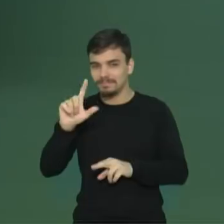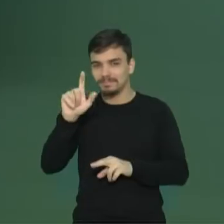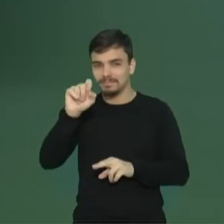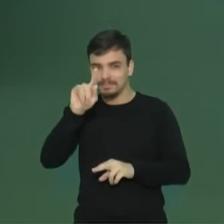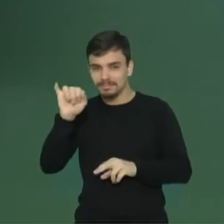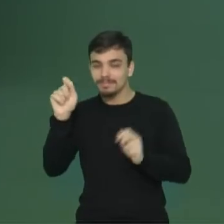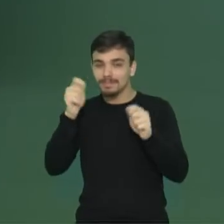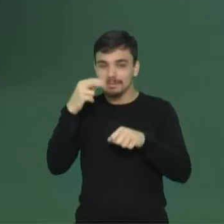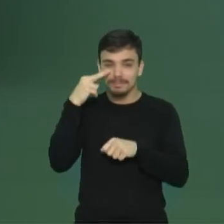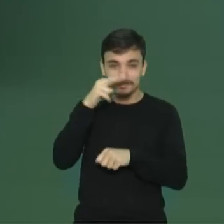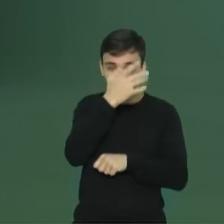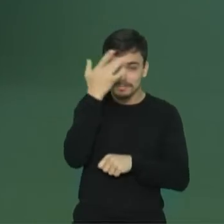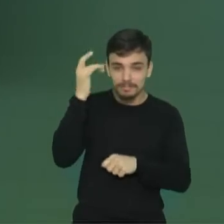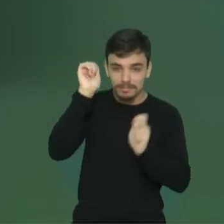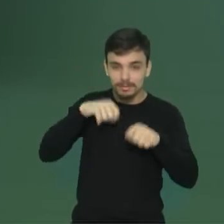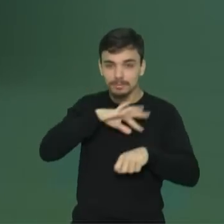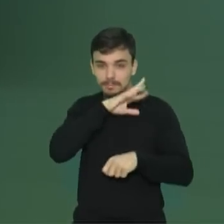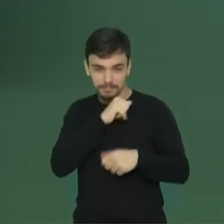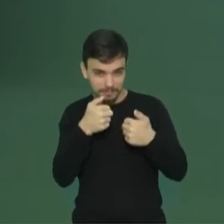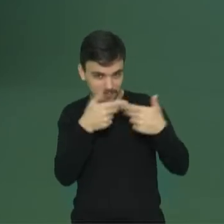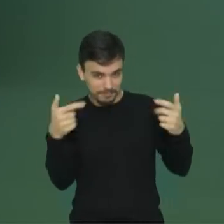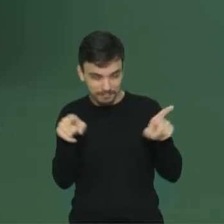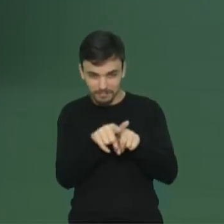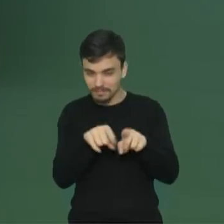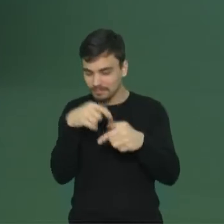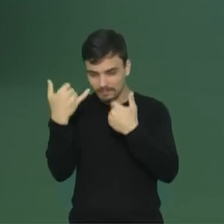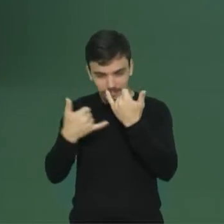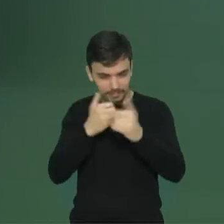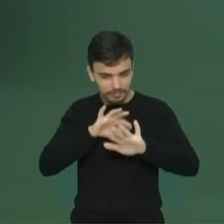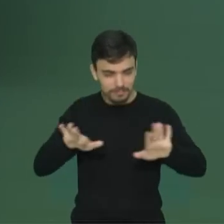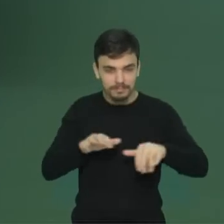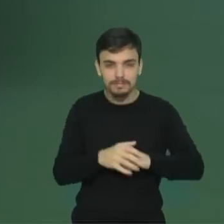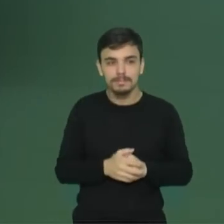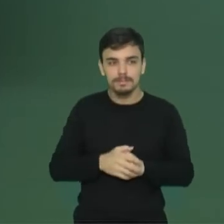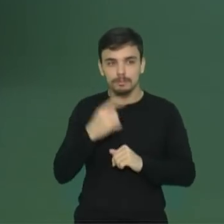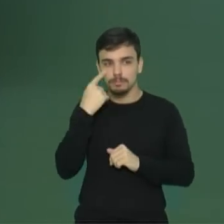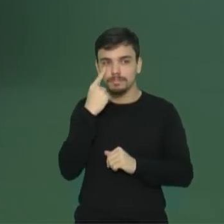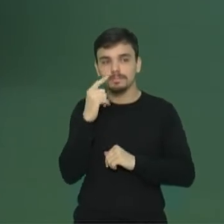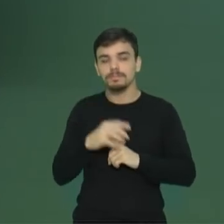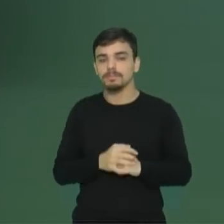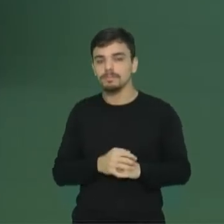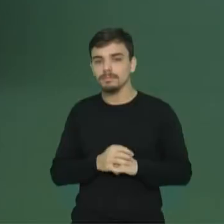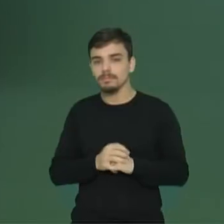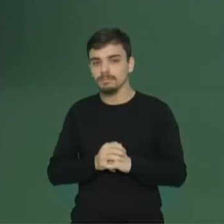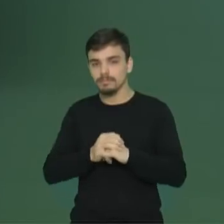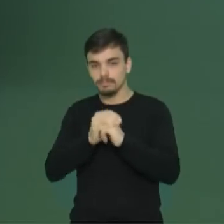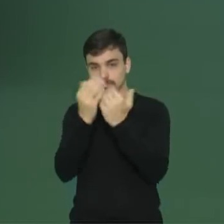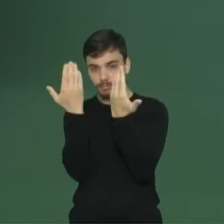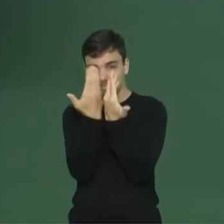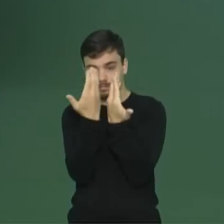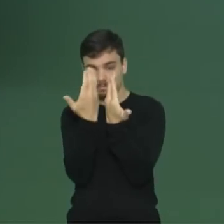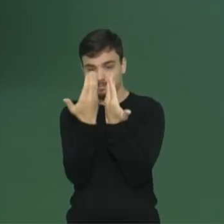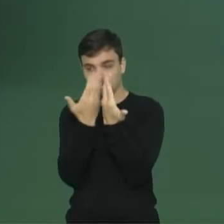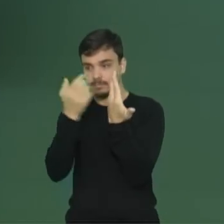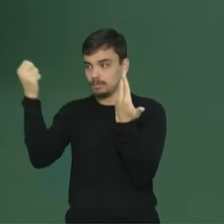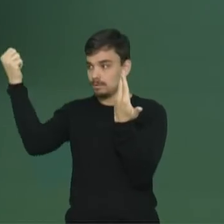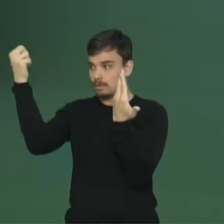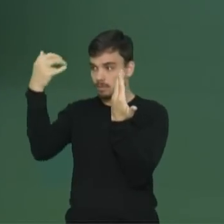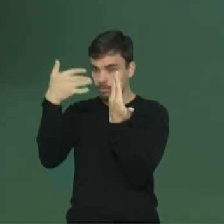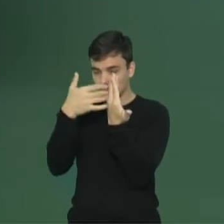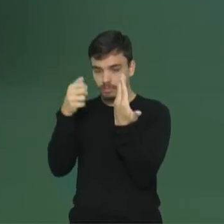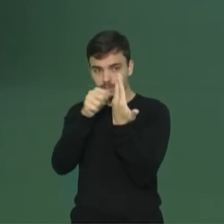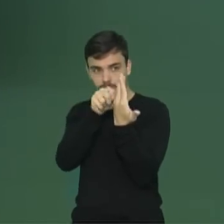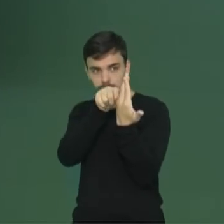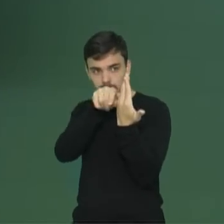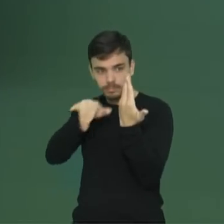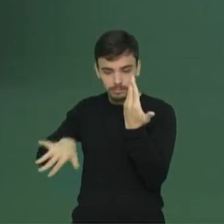também vai servir para você ver bichos. A luz entra aqui, segue reto, a luz que entra aqui vai para lá, a luz que